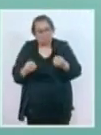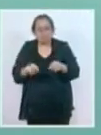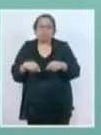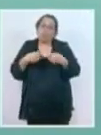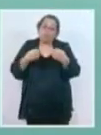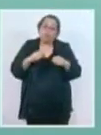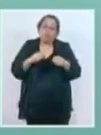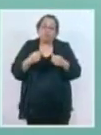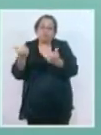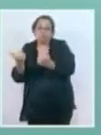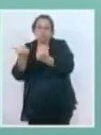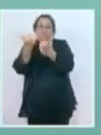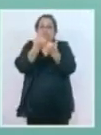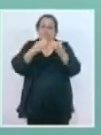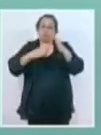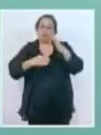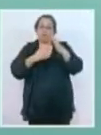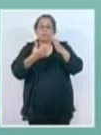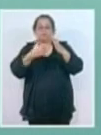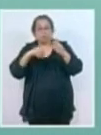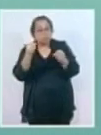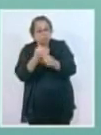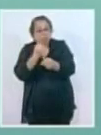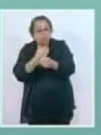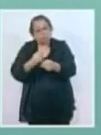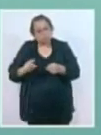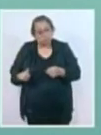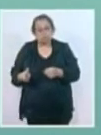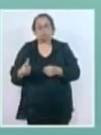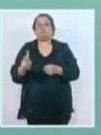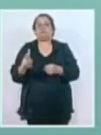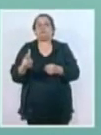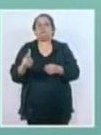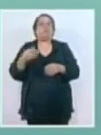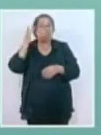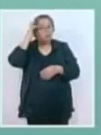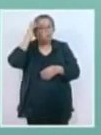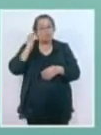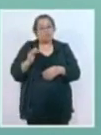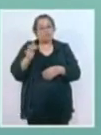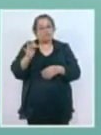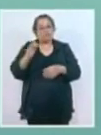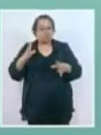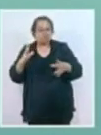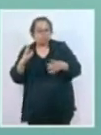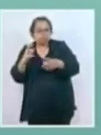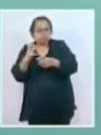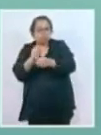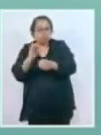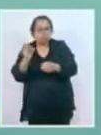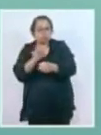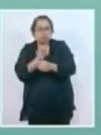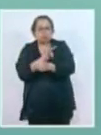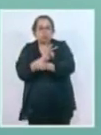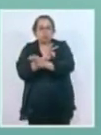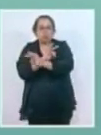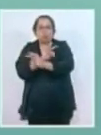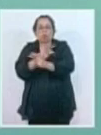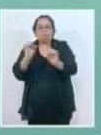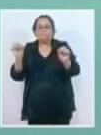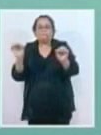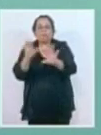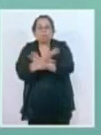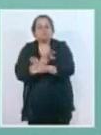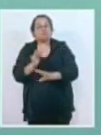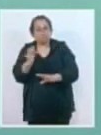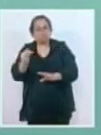uma outra empresa assumir uhum. essas obras. E eu creio que, brevemente, nós teremos a totalidade dessa obra, essa entrega. Eu, inclusive, vou visitar a